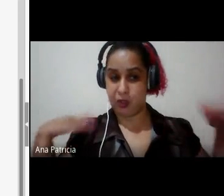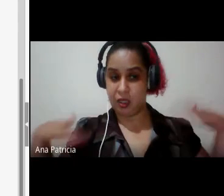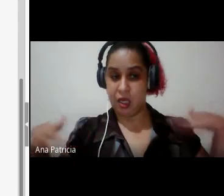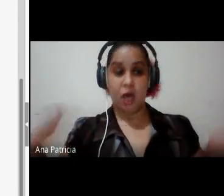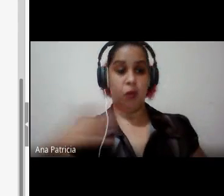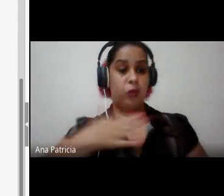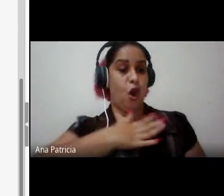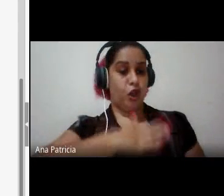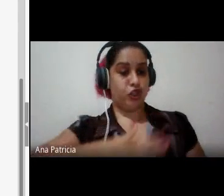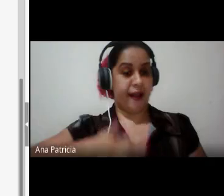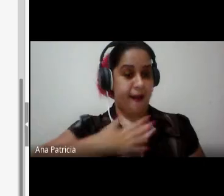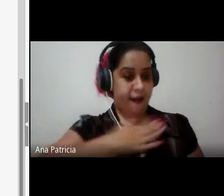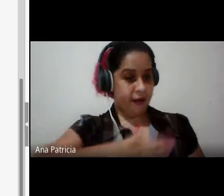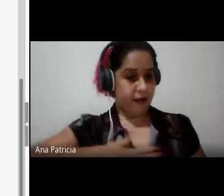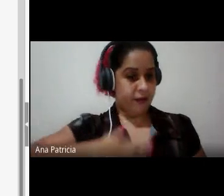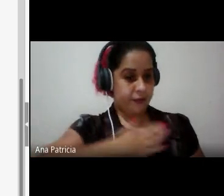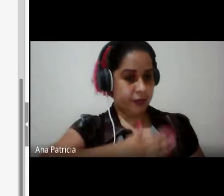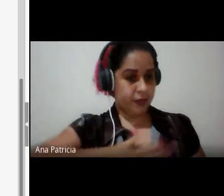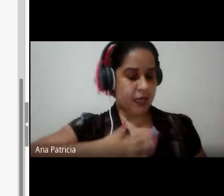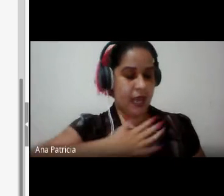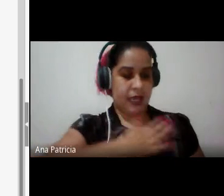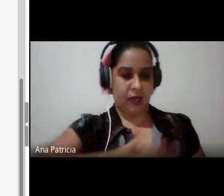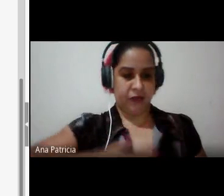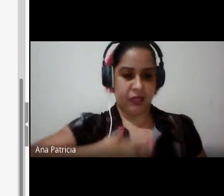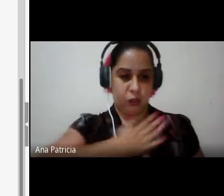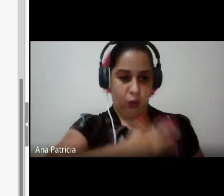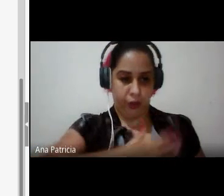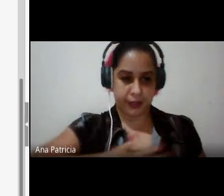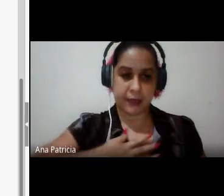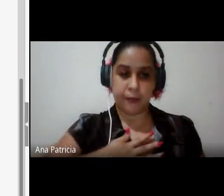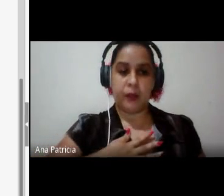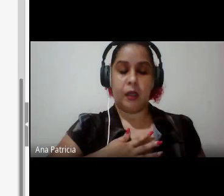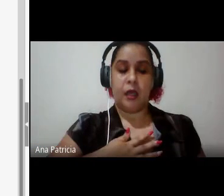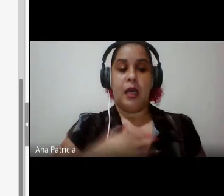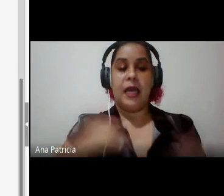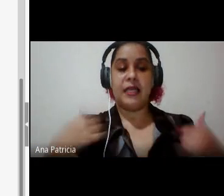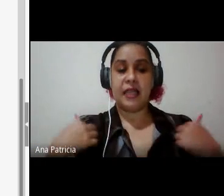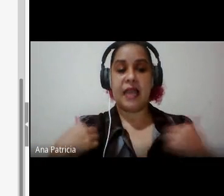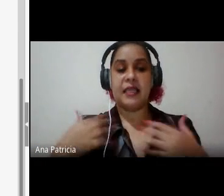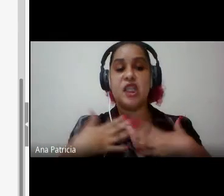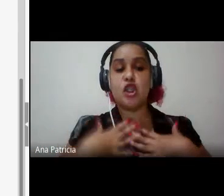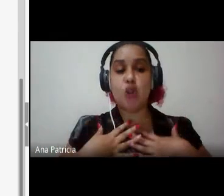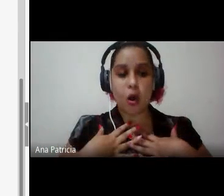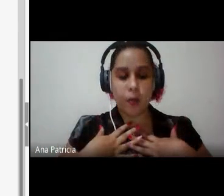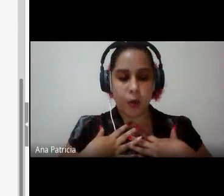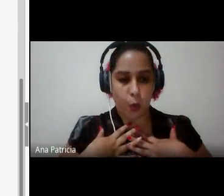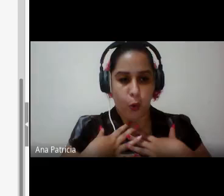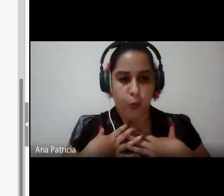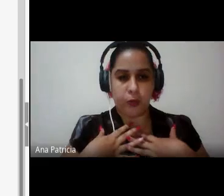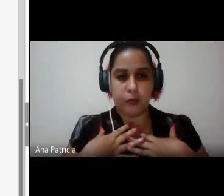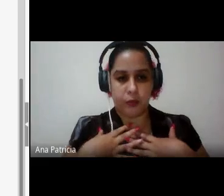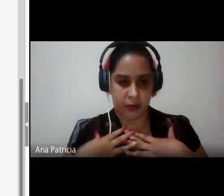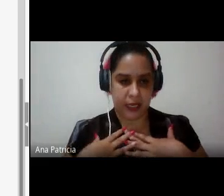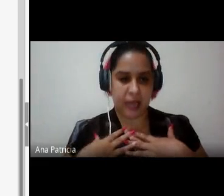ombros. De gostar, que é aqui na frente do tórax. Esses sinais, eles tocam o meu